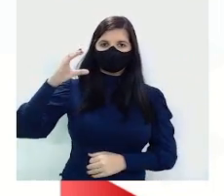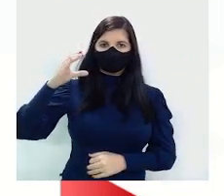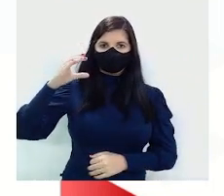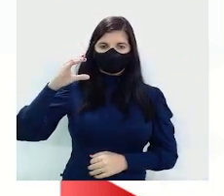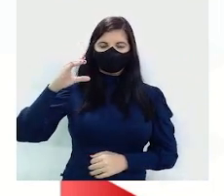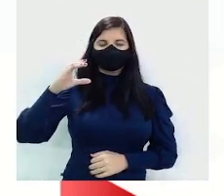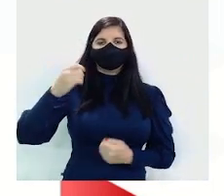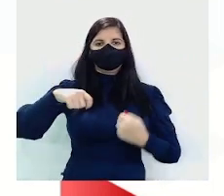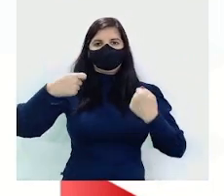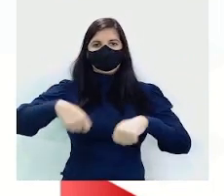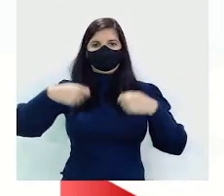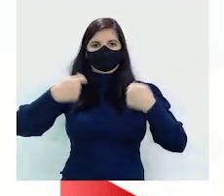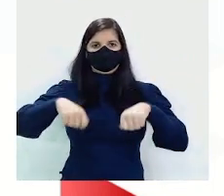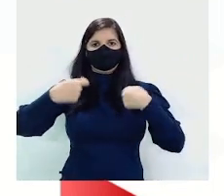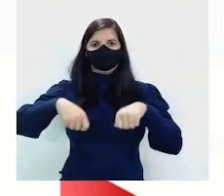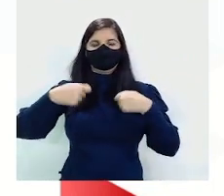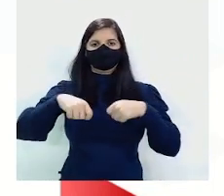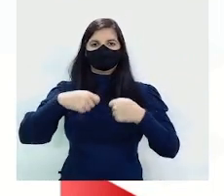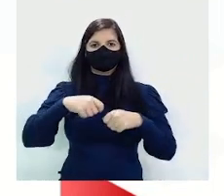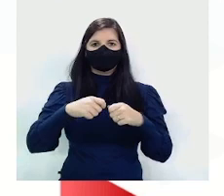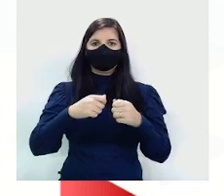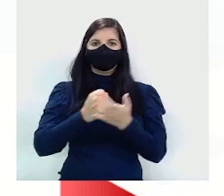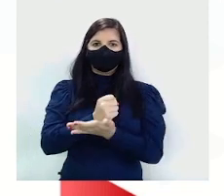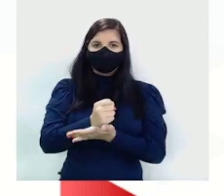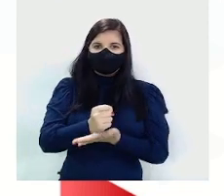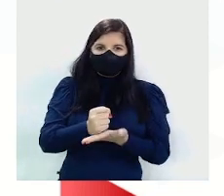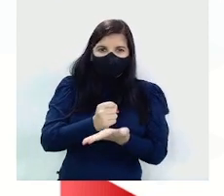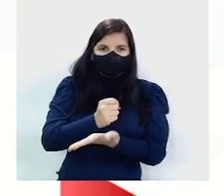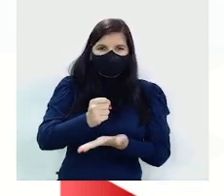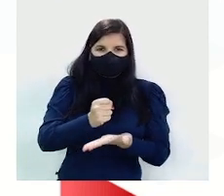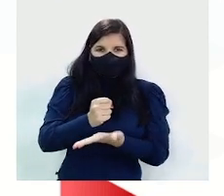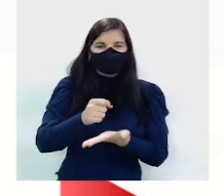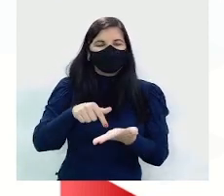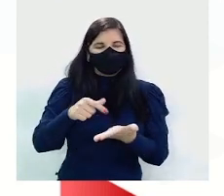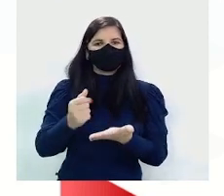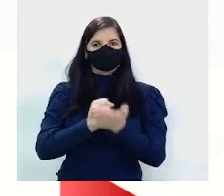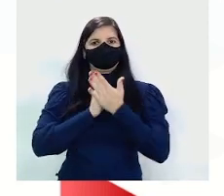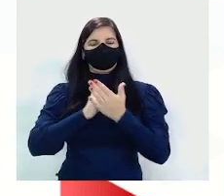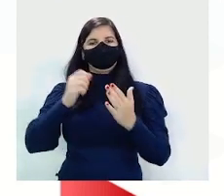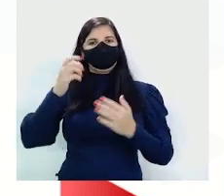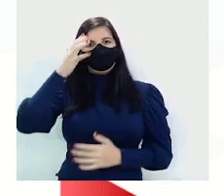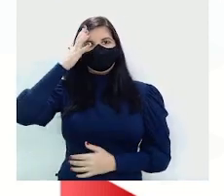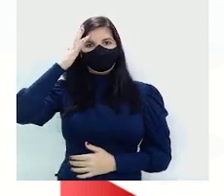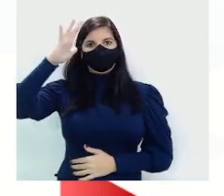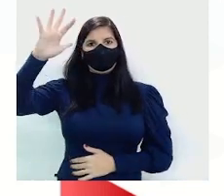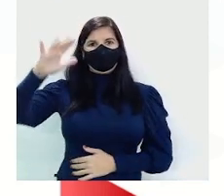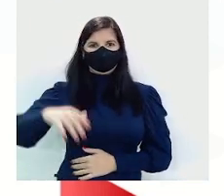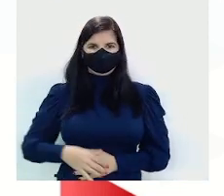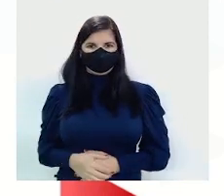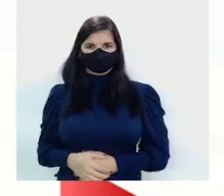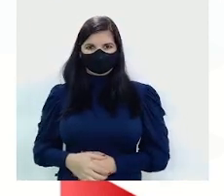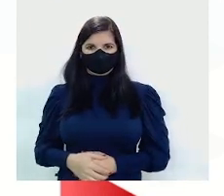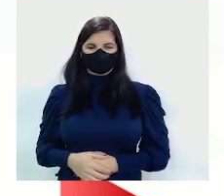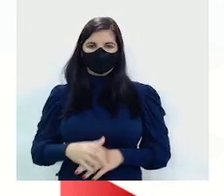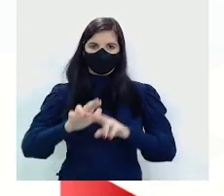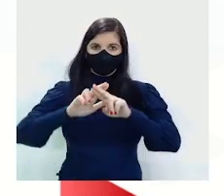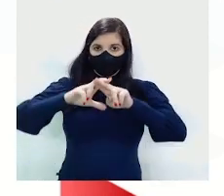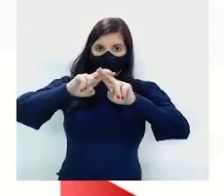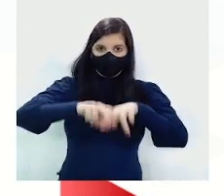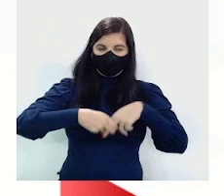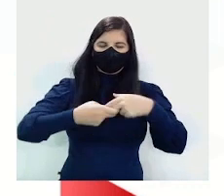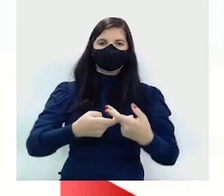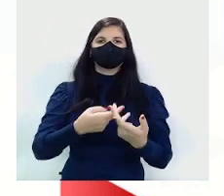científica necessitam de embasamento teórico. Eu vou explicar o que é isso, tá? Por